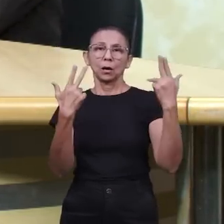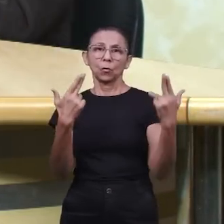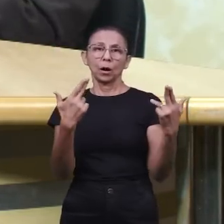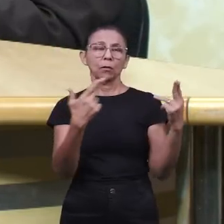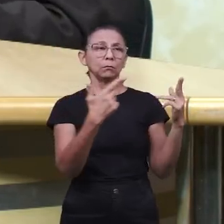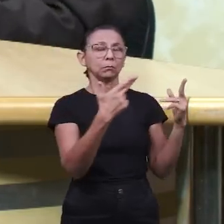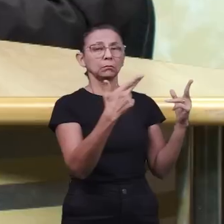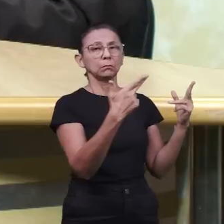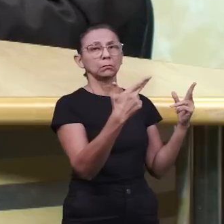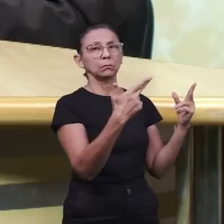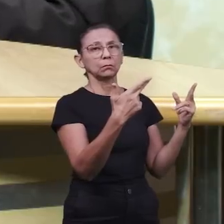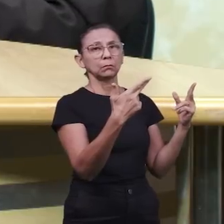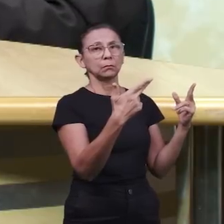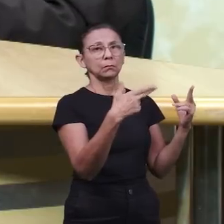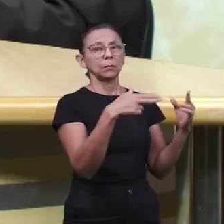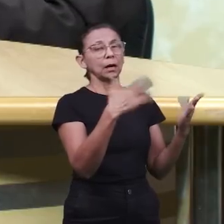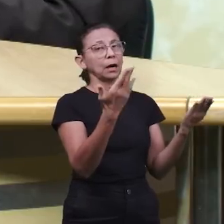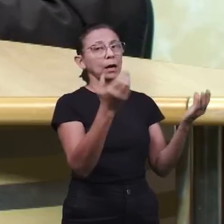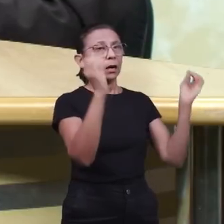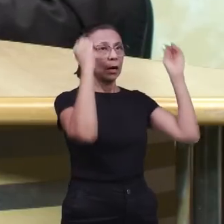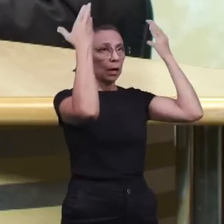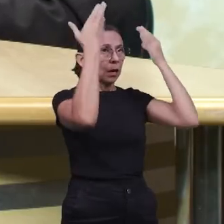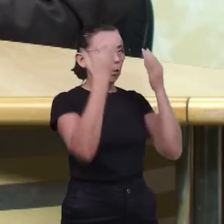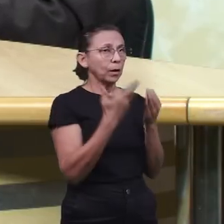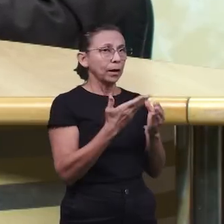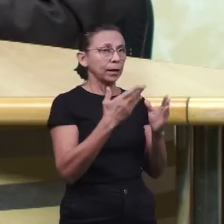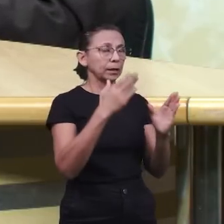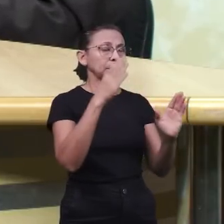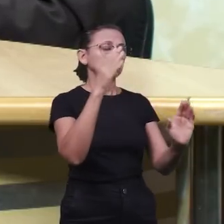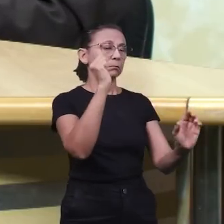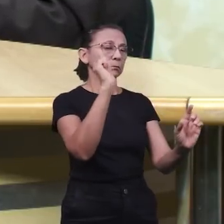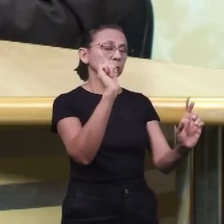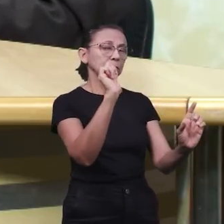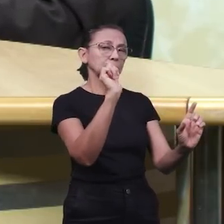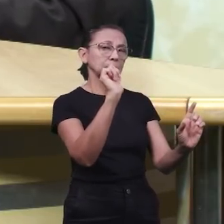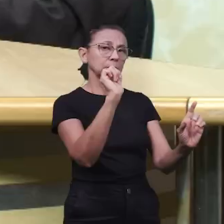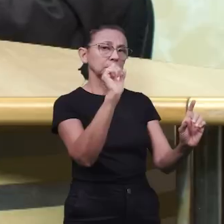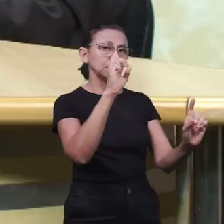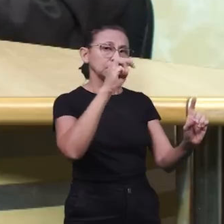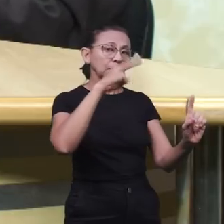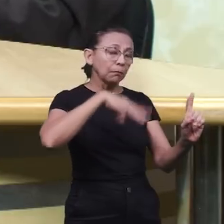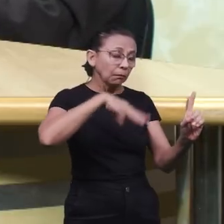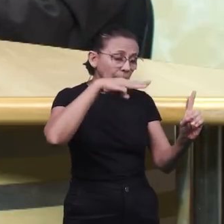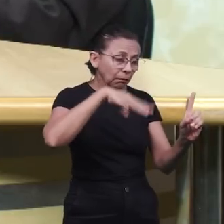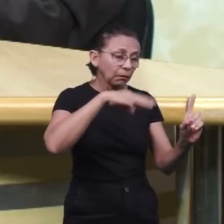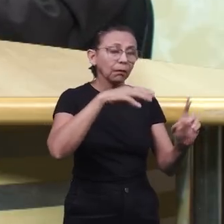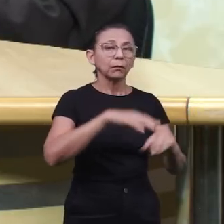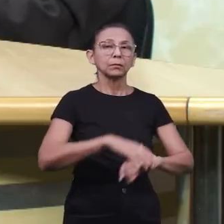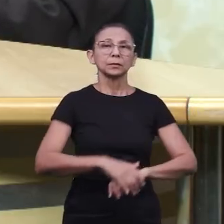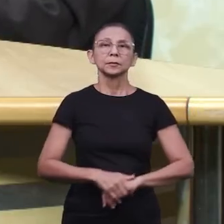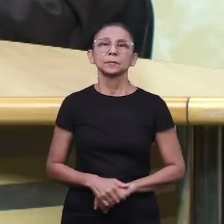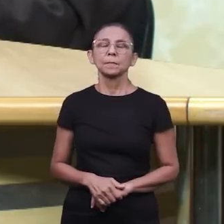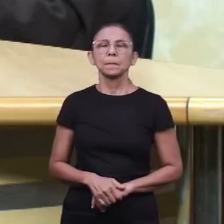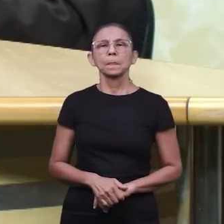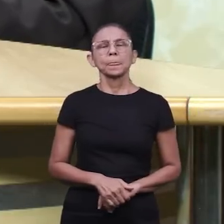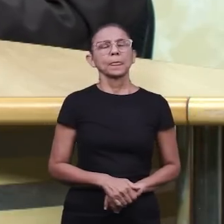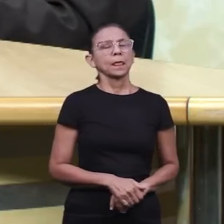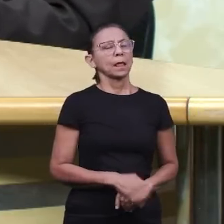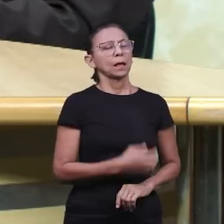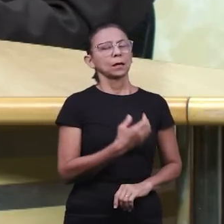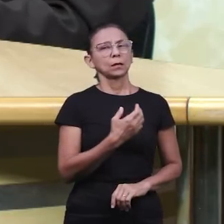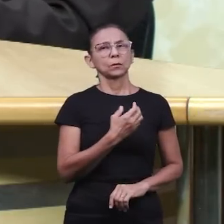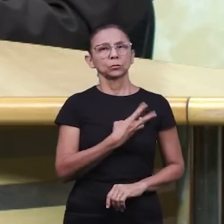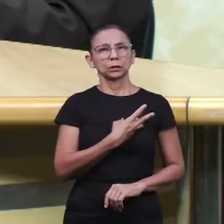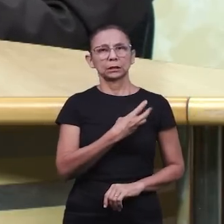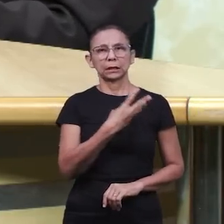E os três disseram que não iriam se prostrar perante a estátua dele. Porque para